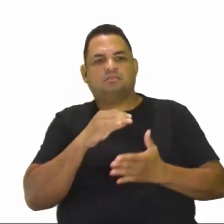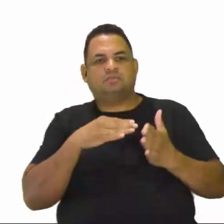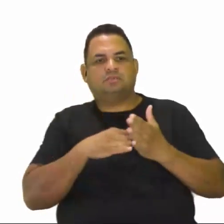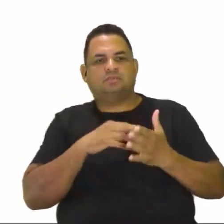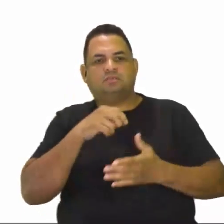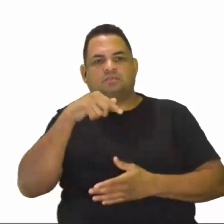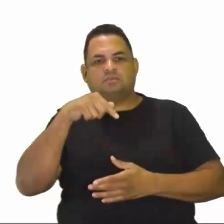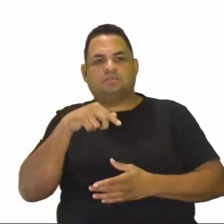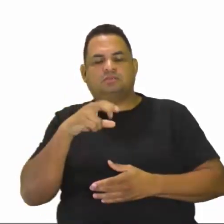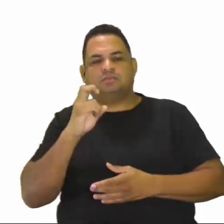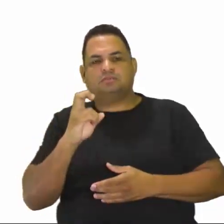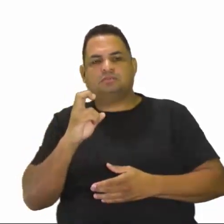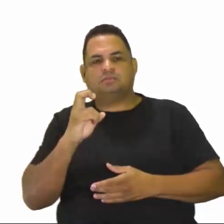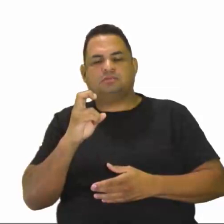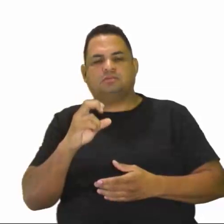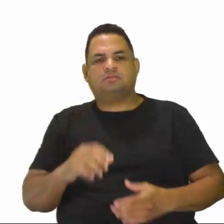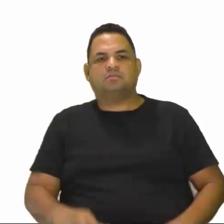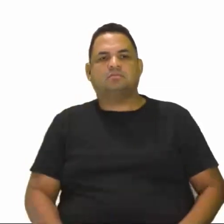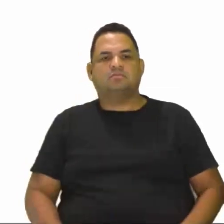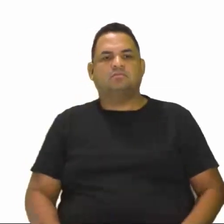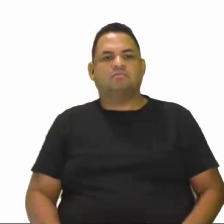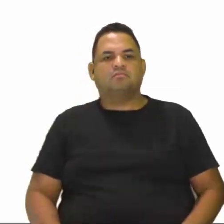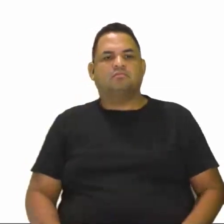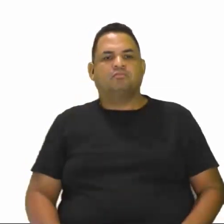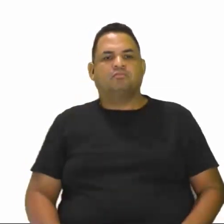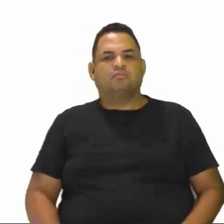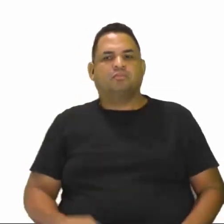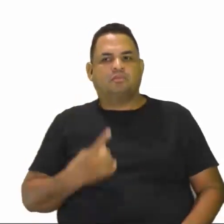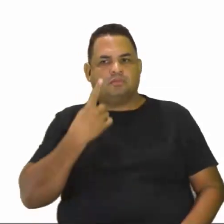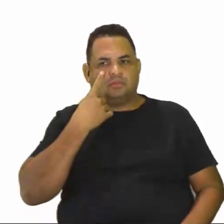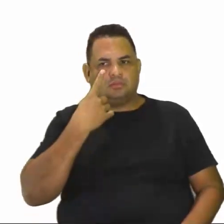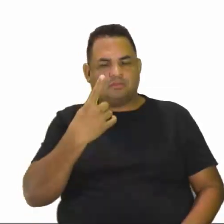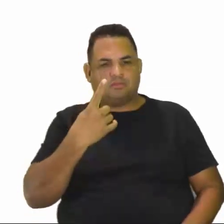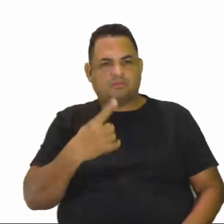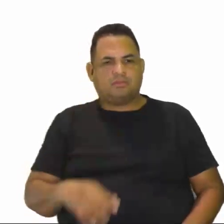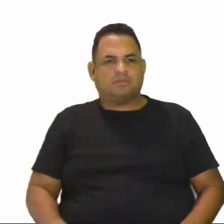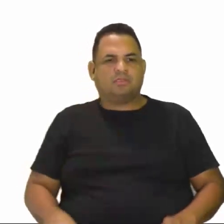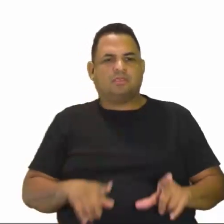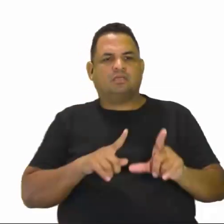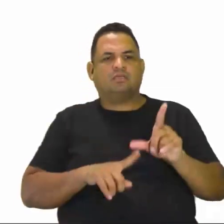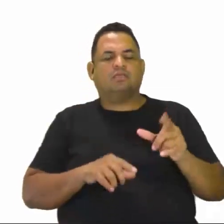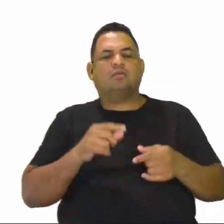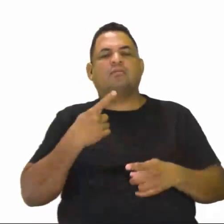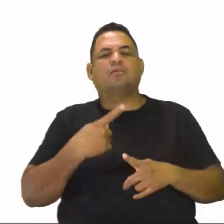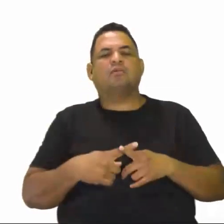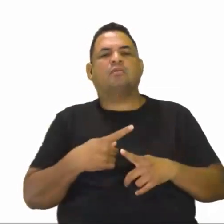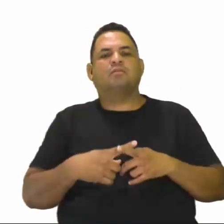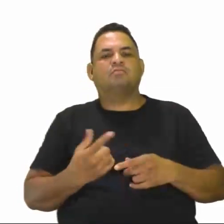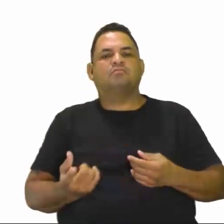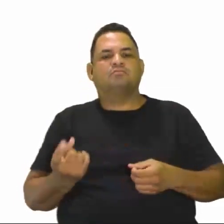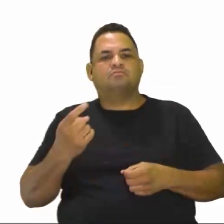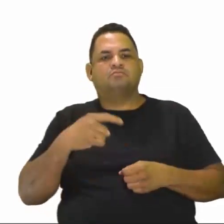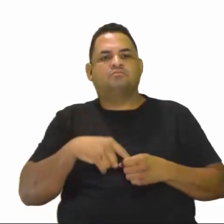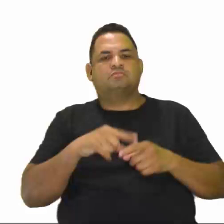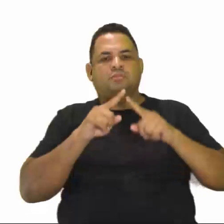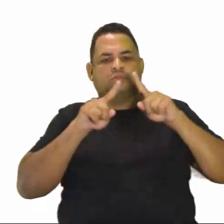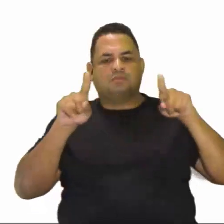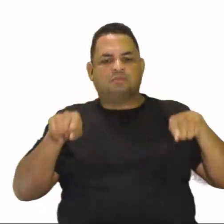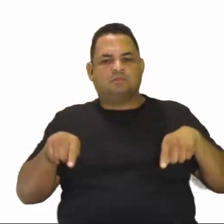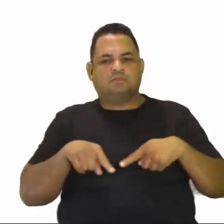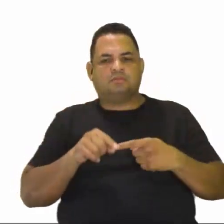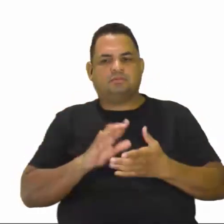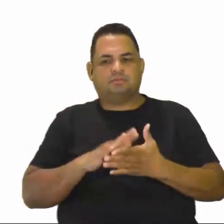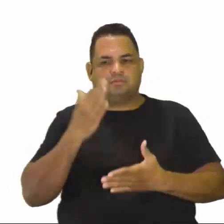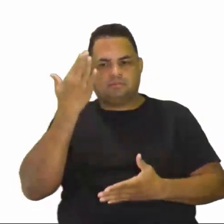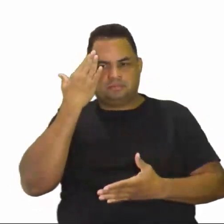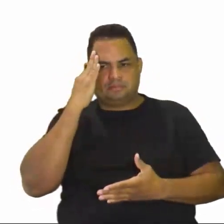6,5 e 7,5. E aí a gente vê que é a letra A, mas por quê? Vamos voltar aqui na tabela para a gente